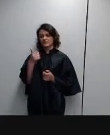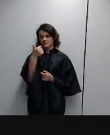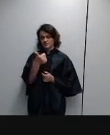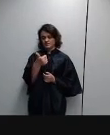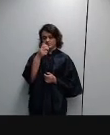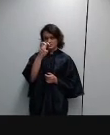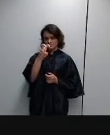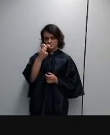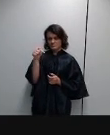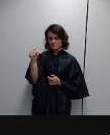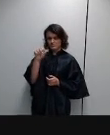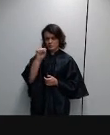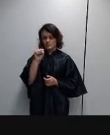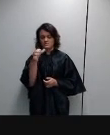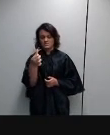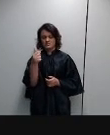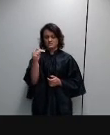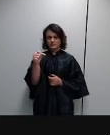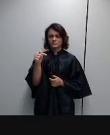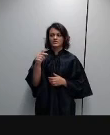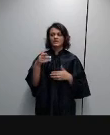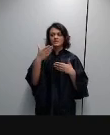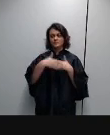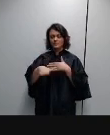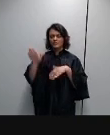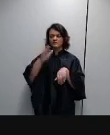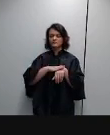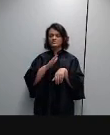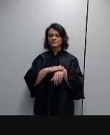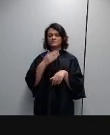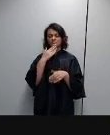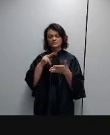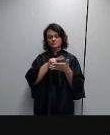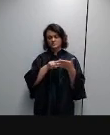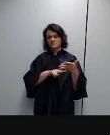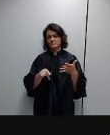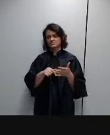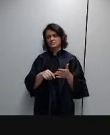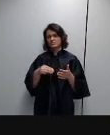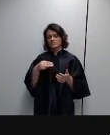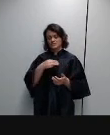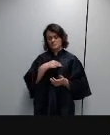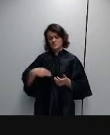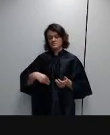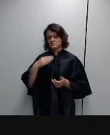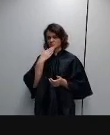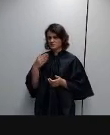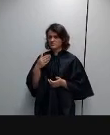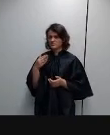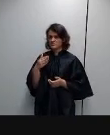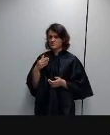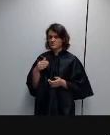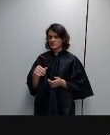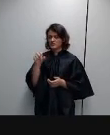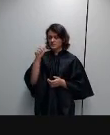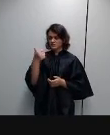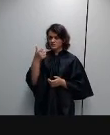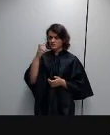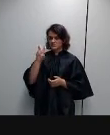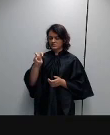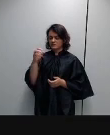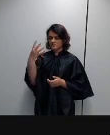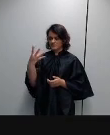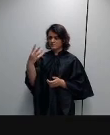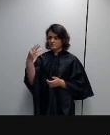867 e prorrogação do prazo de pedido de vista pelo Ministério tipo Quina no Agravo interno no aresp 15:43